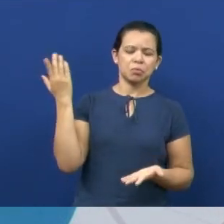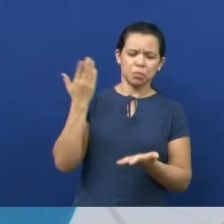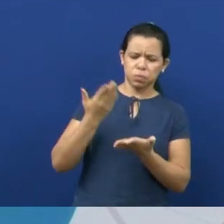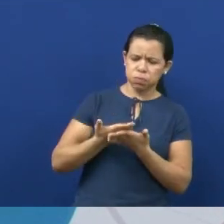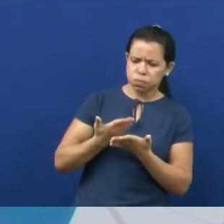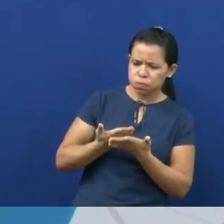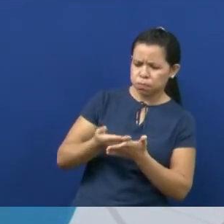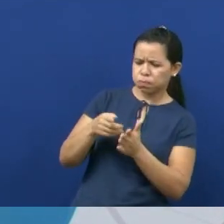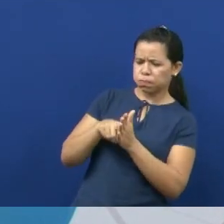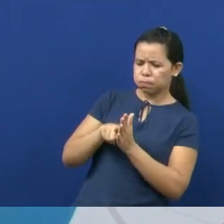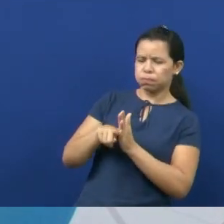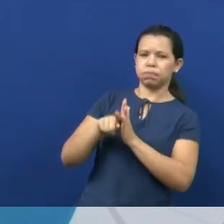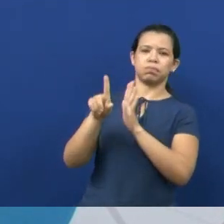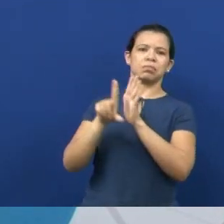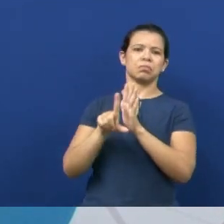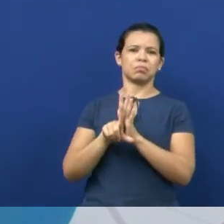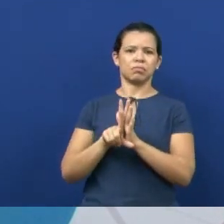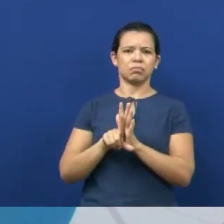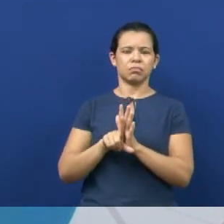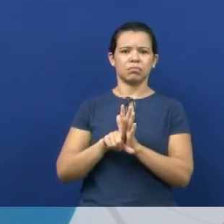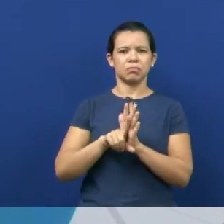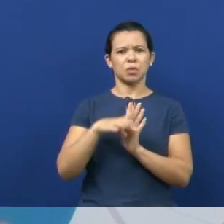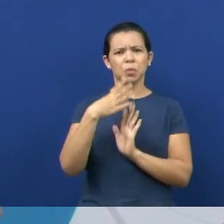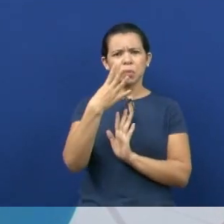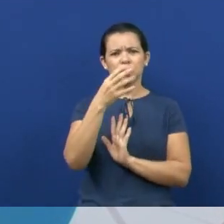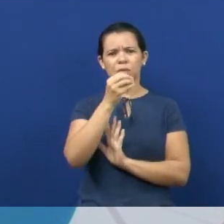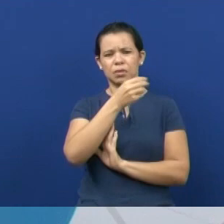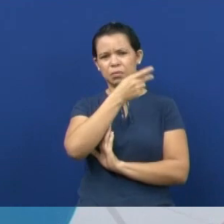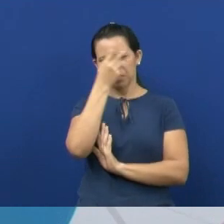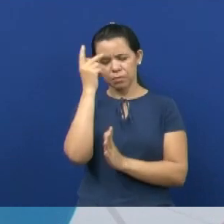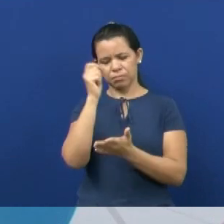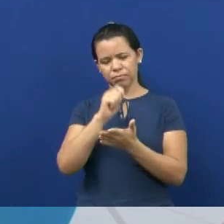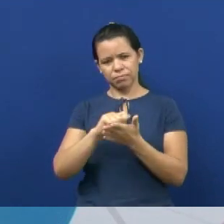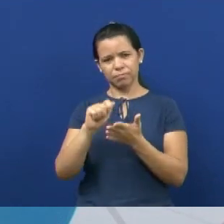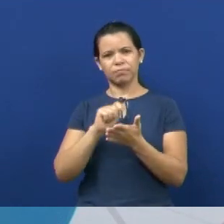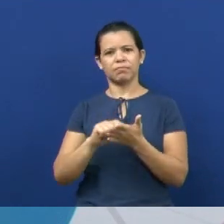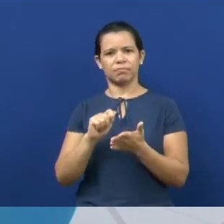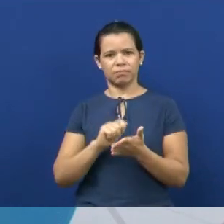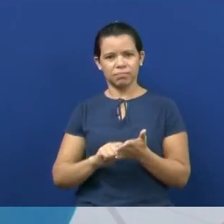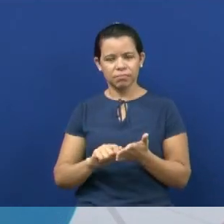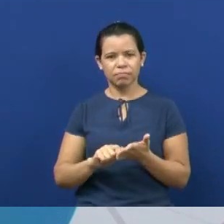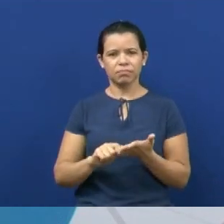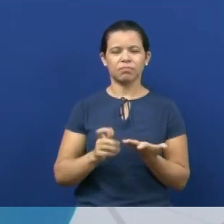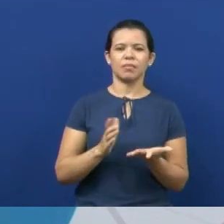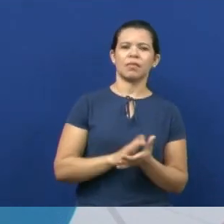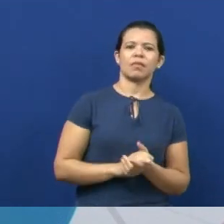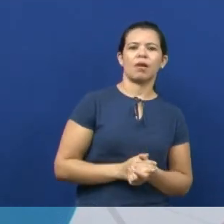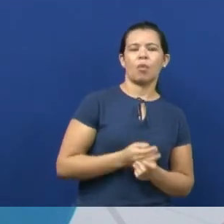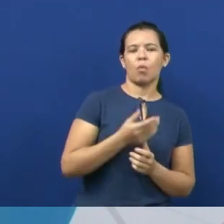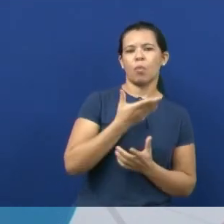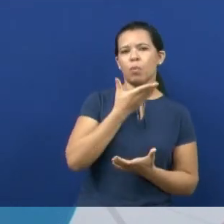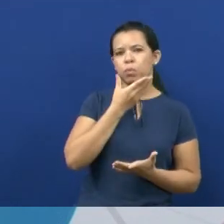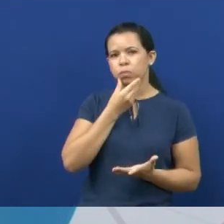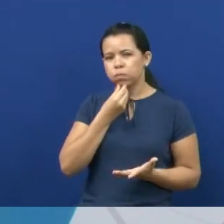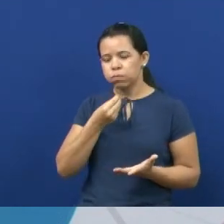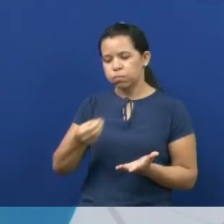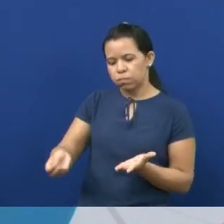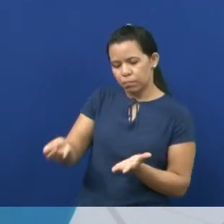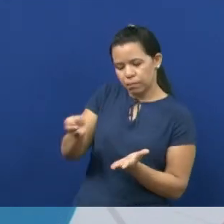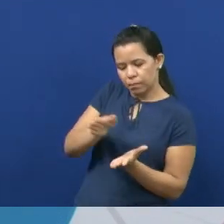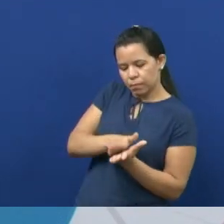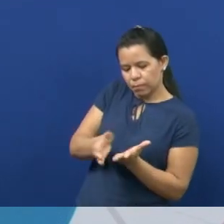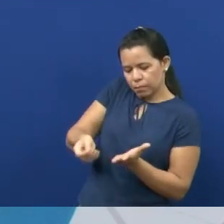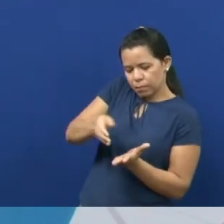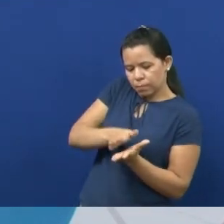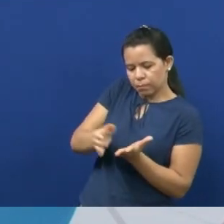40 autores que escreveu. E aí Jerônimo juntou todos esses escritos, esses livros, e colocou num compêndio